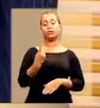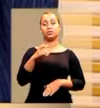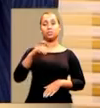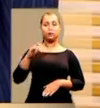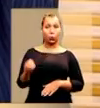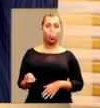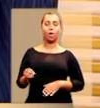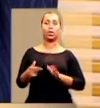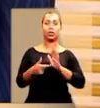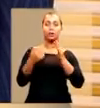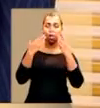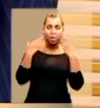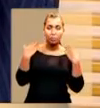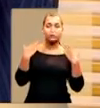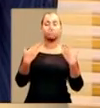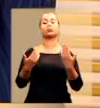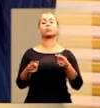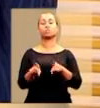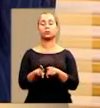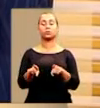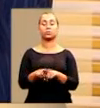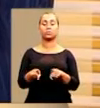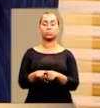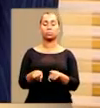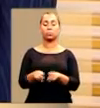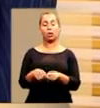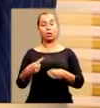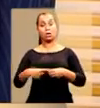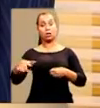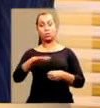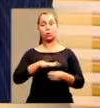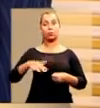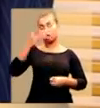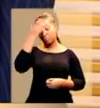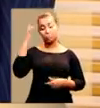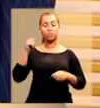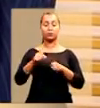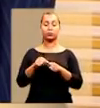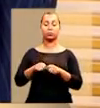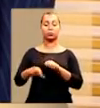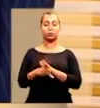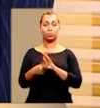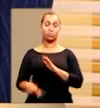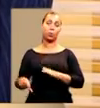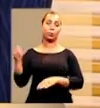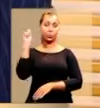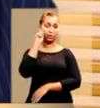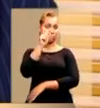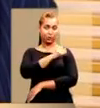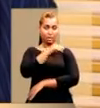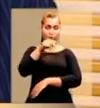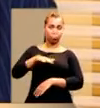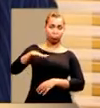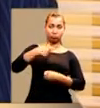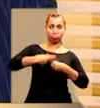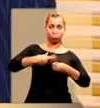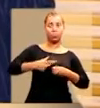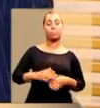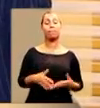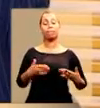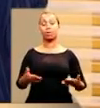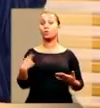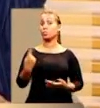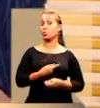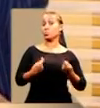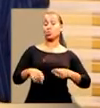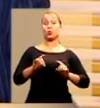150 apresentações, exposições pela cidade. Que é o resultado do artista fazendo coisa para a própria cidade. Quer dizer,